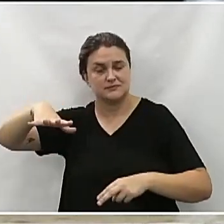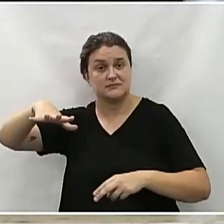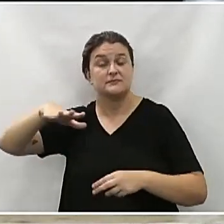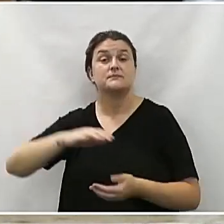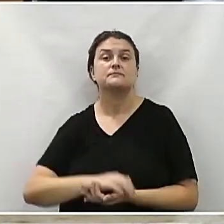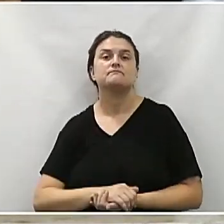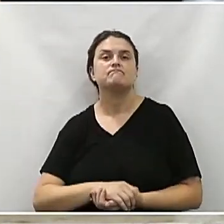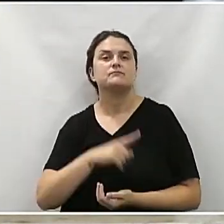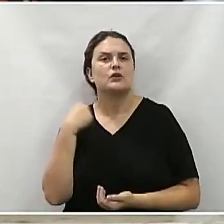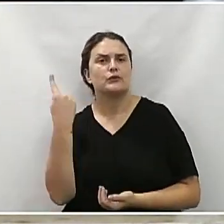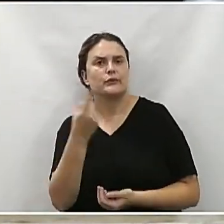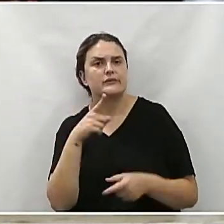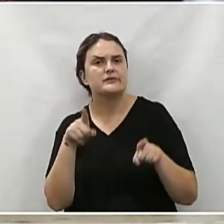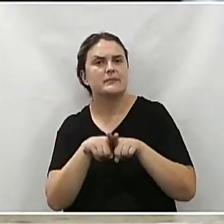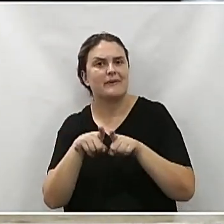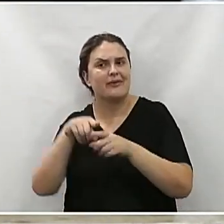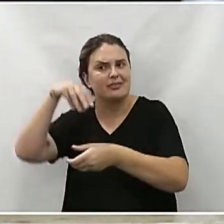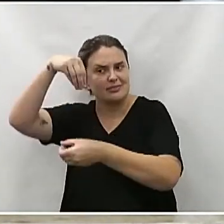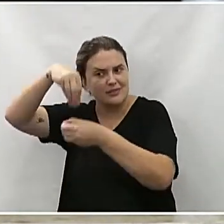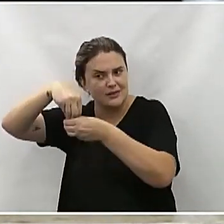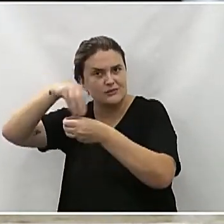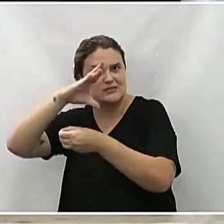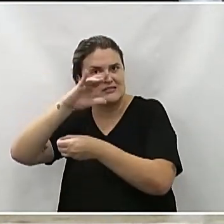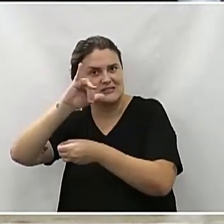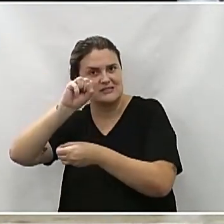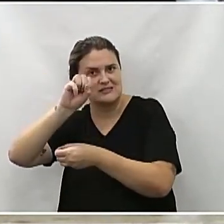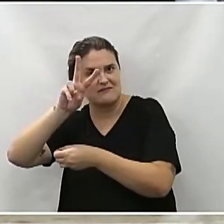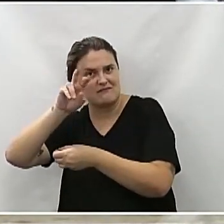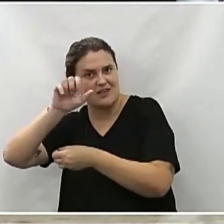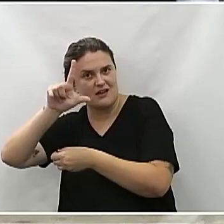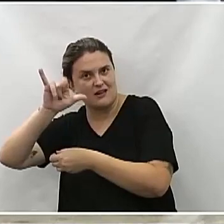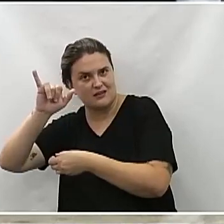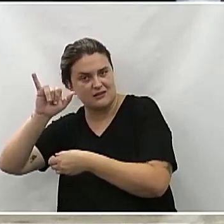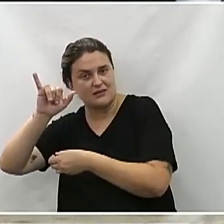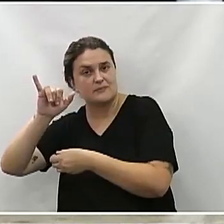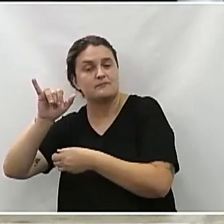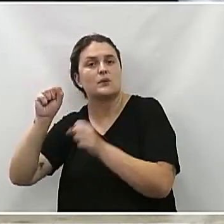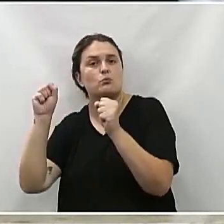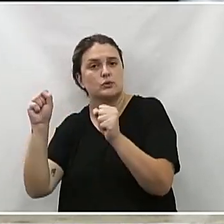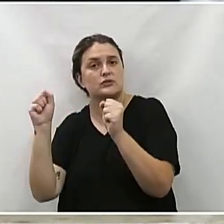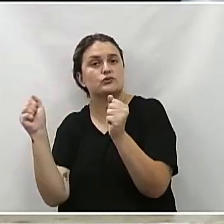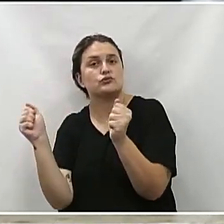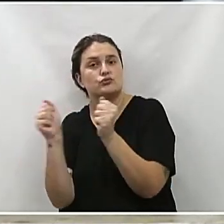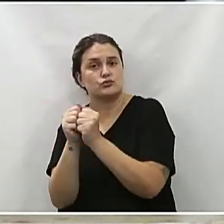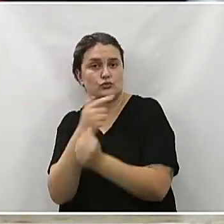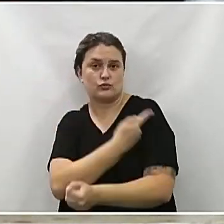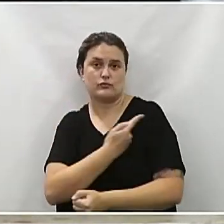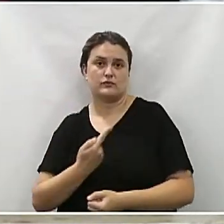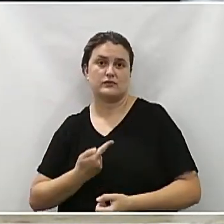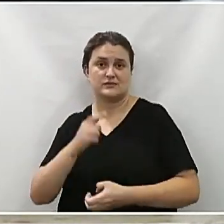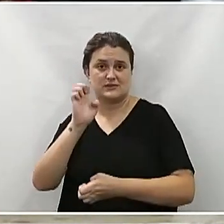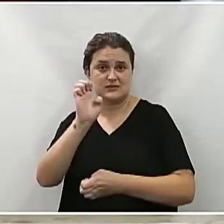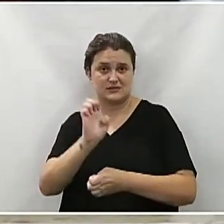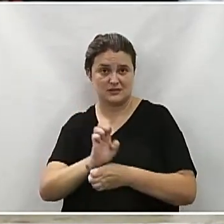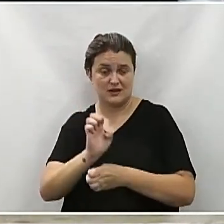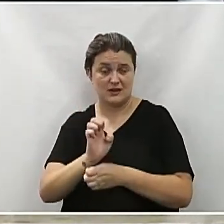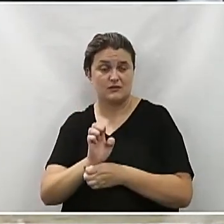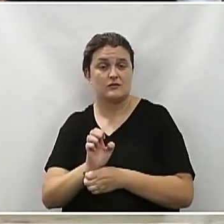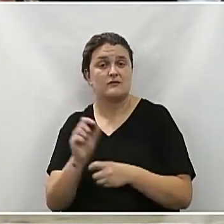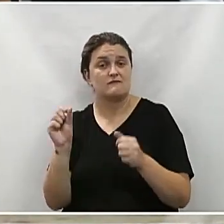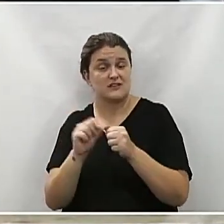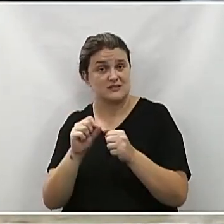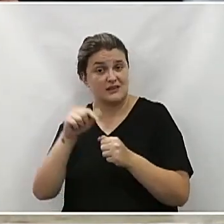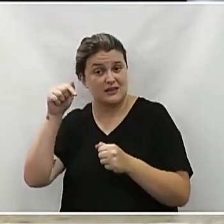e que nós possamos ter lá dentro e eu falei isso para o prefeito Bachir de poder junto ao governo do estado nós trazermos em Nona